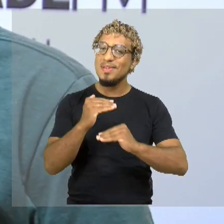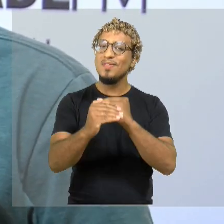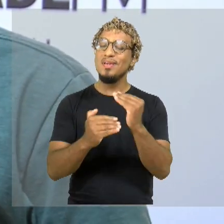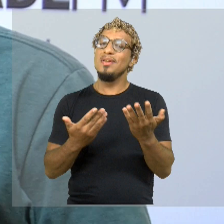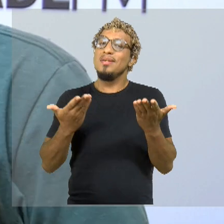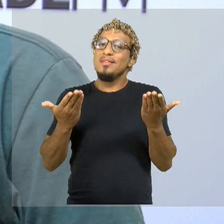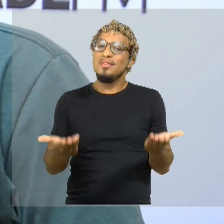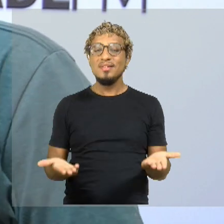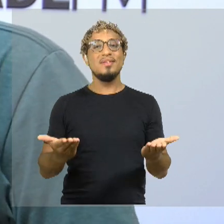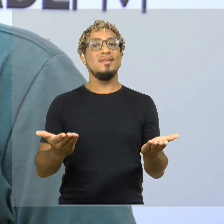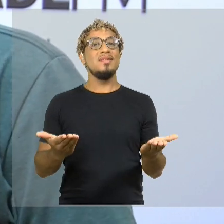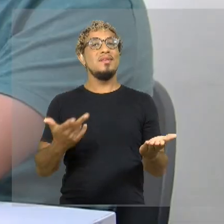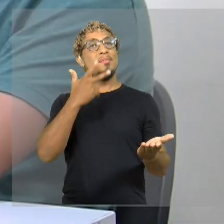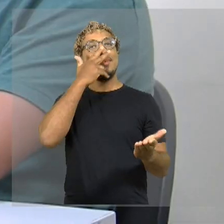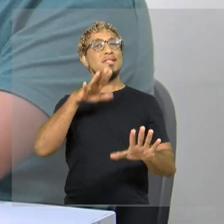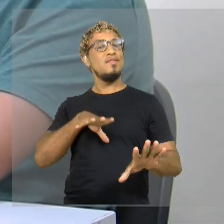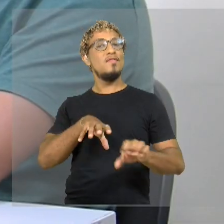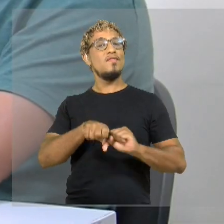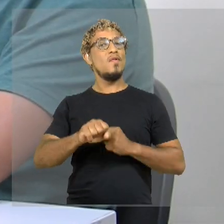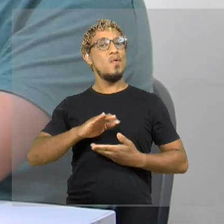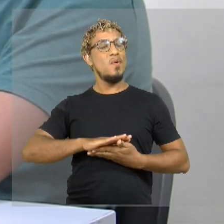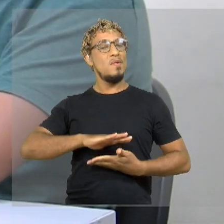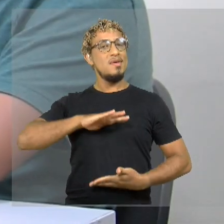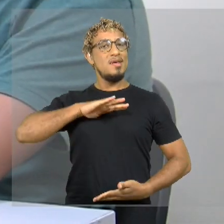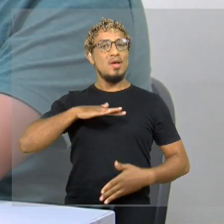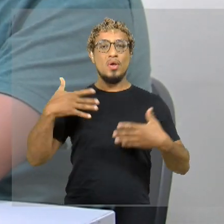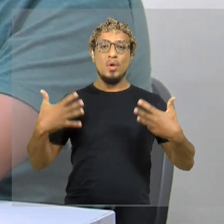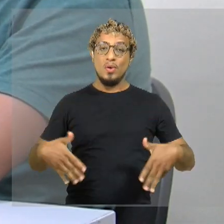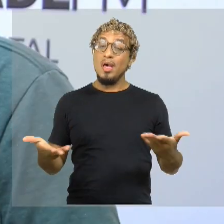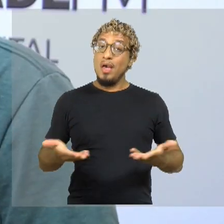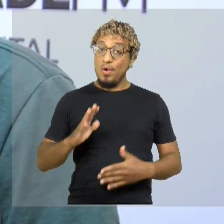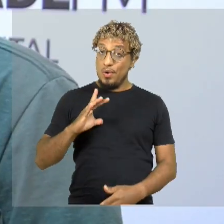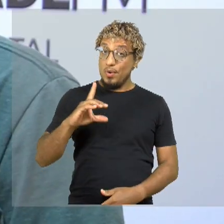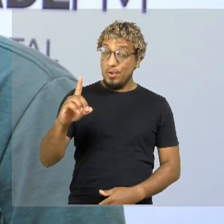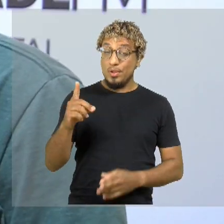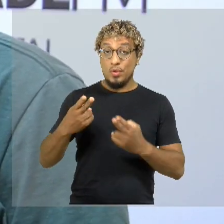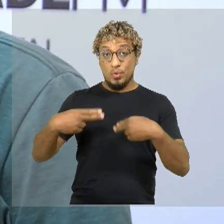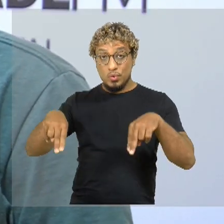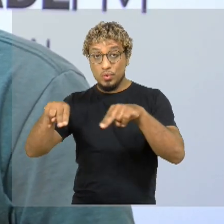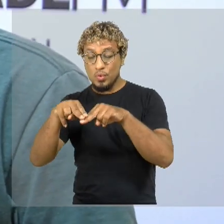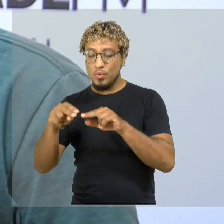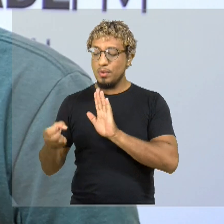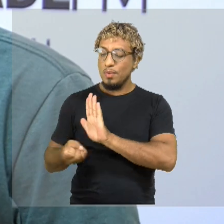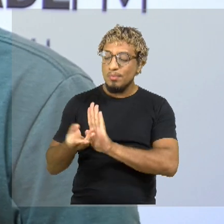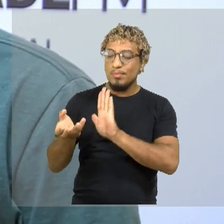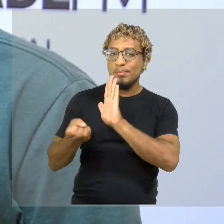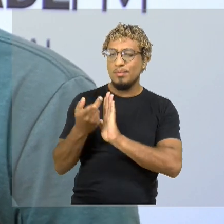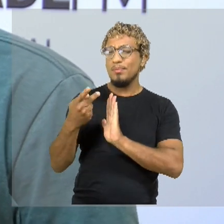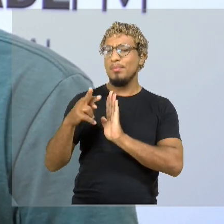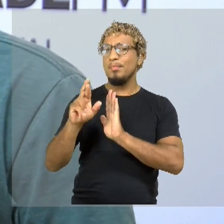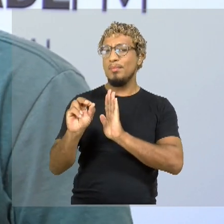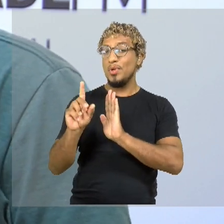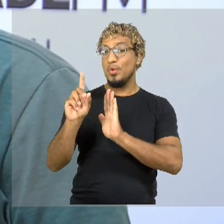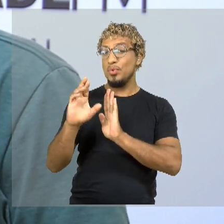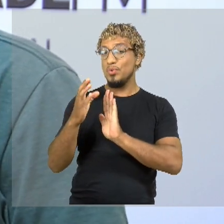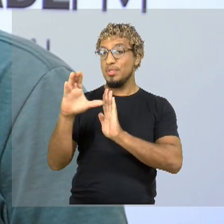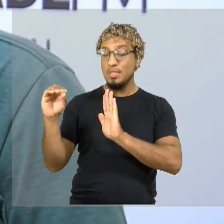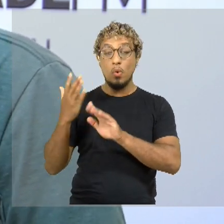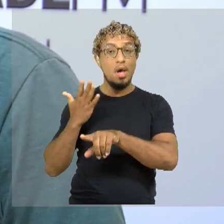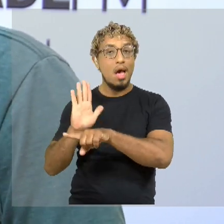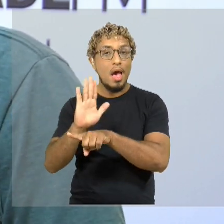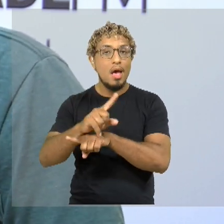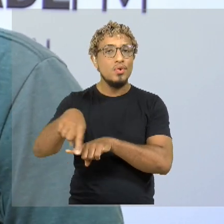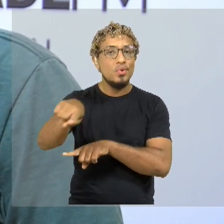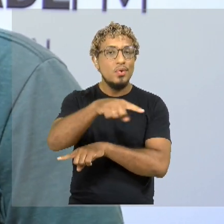eu praticamente me formei. Estou como coordenador do núcleo de produção e aqui eu auxilio os estudantes de